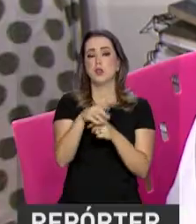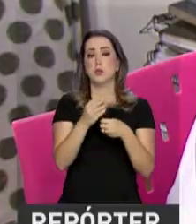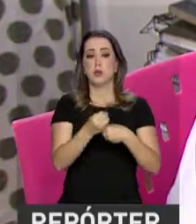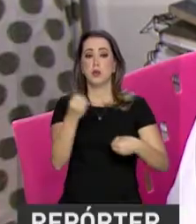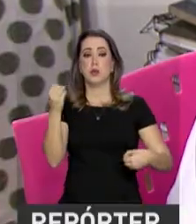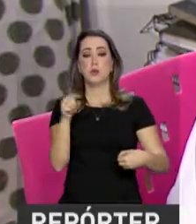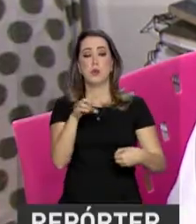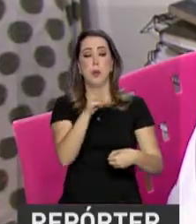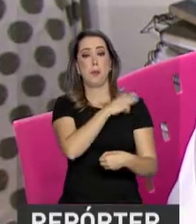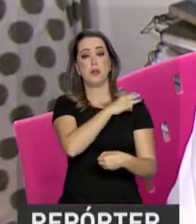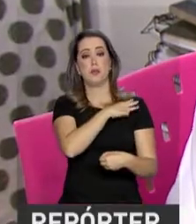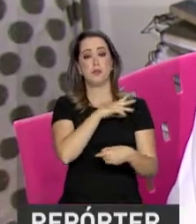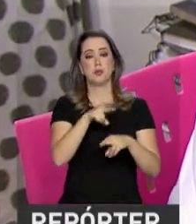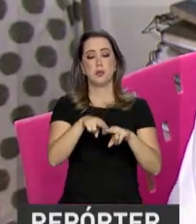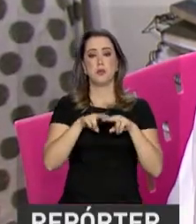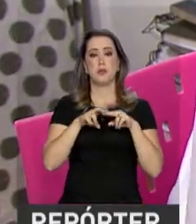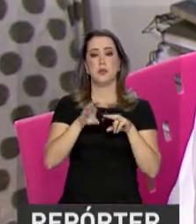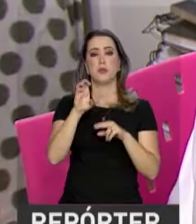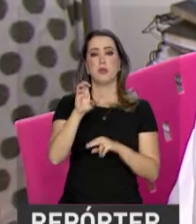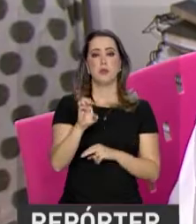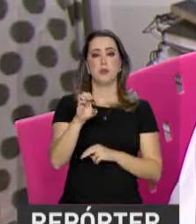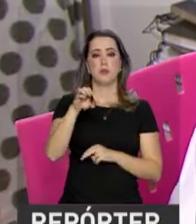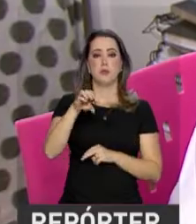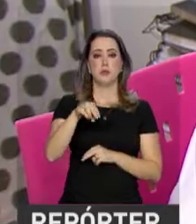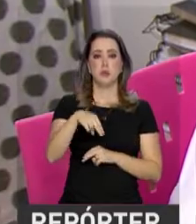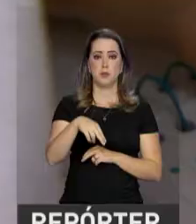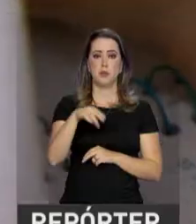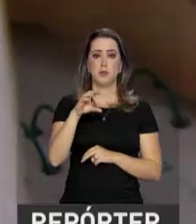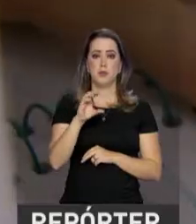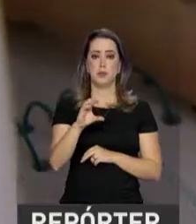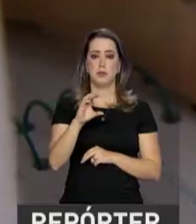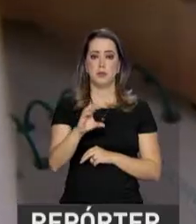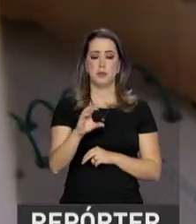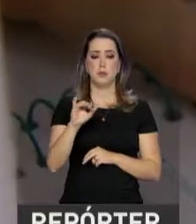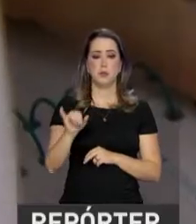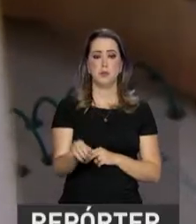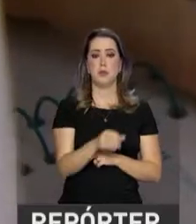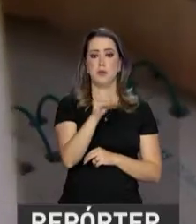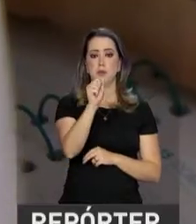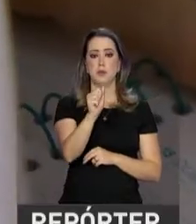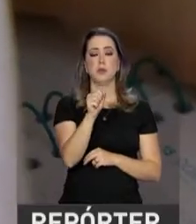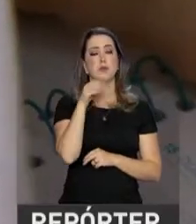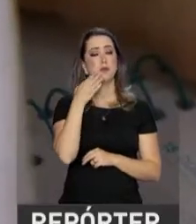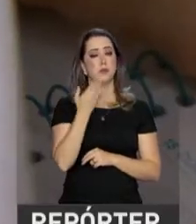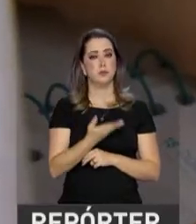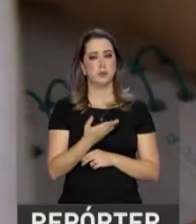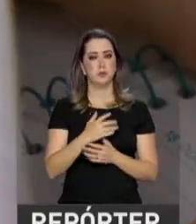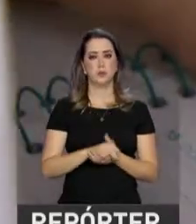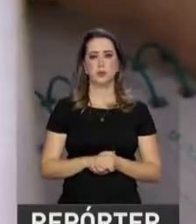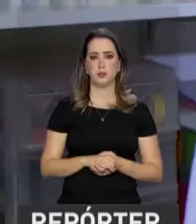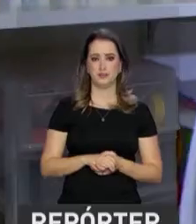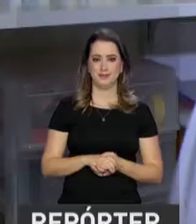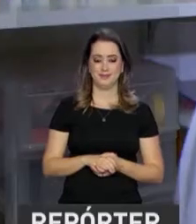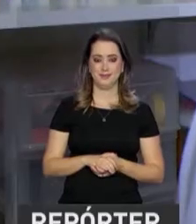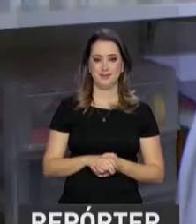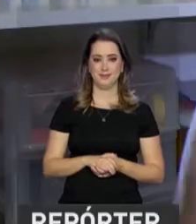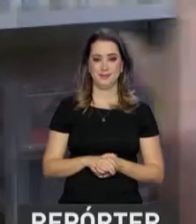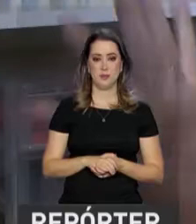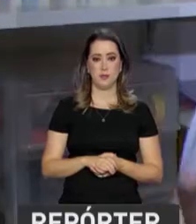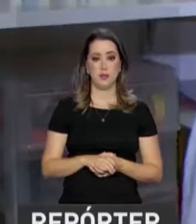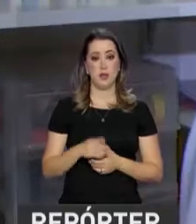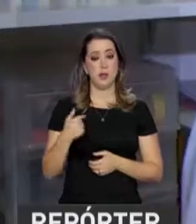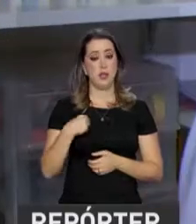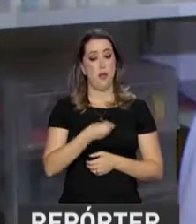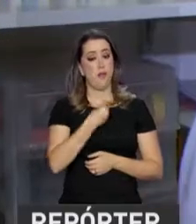do ensino médio pelo exame nacional para certificação de competências de jovens e adultos ou seja quando eu voltei